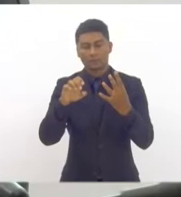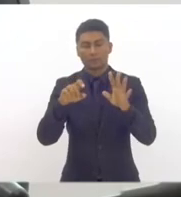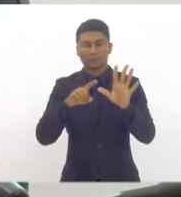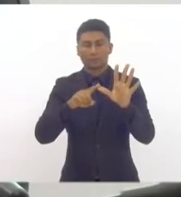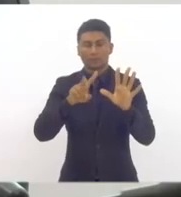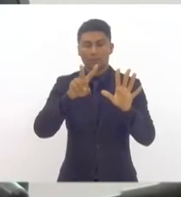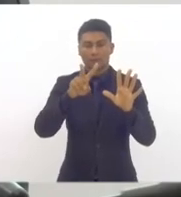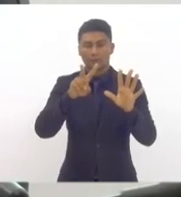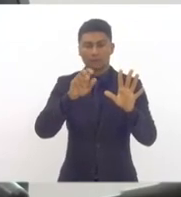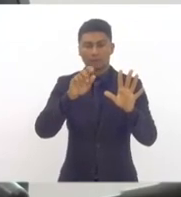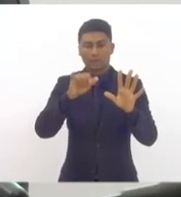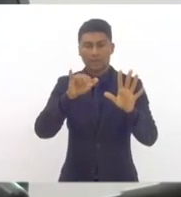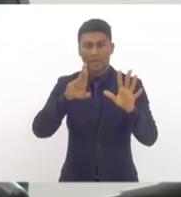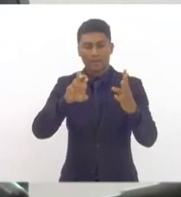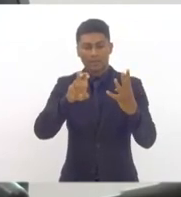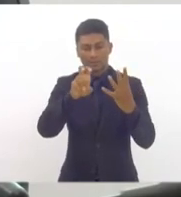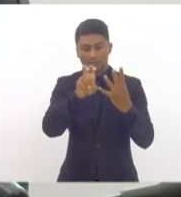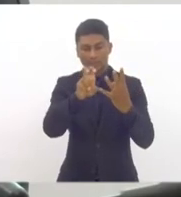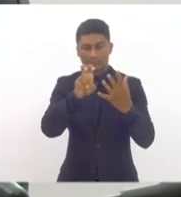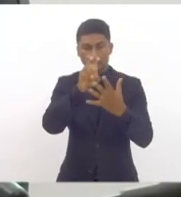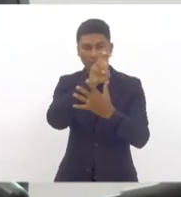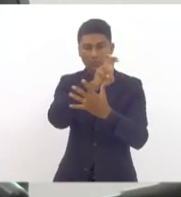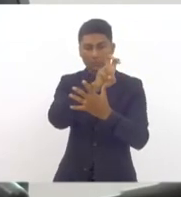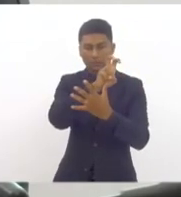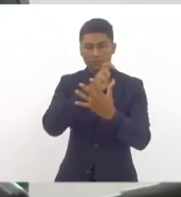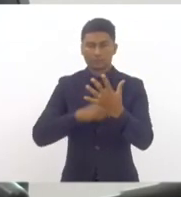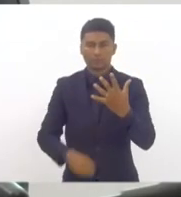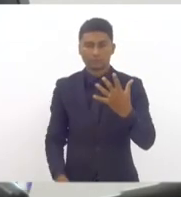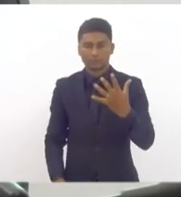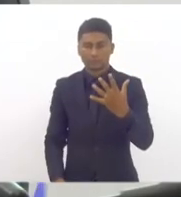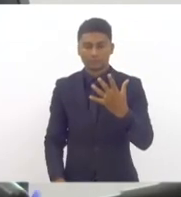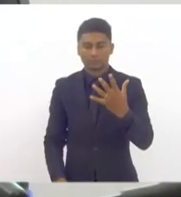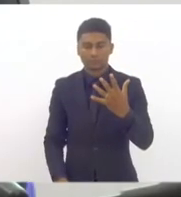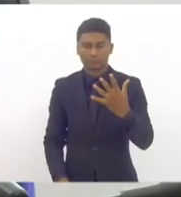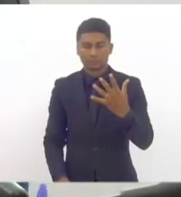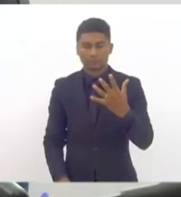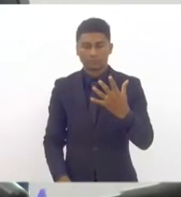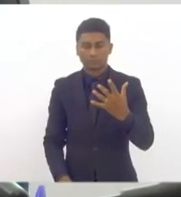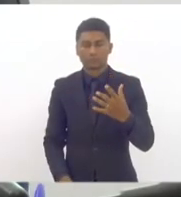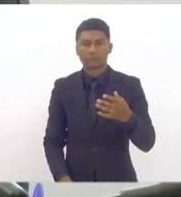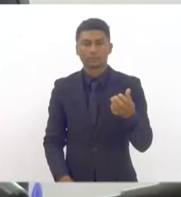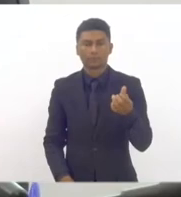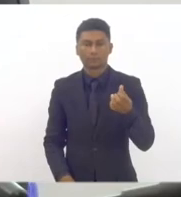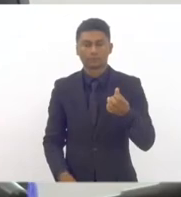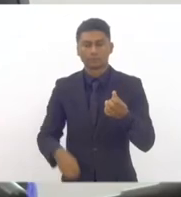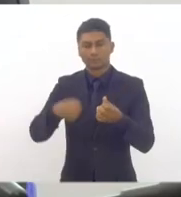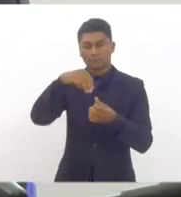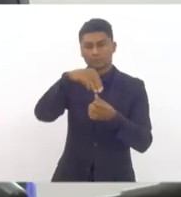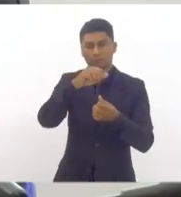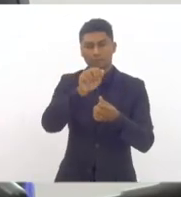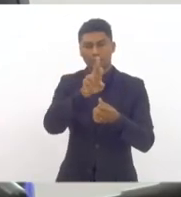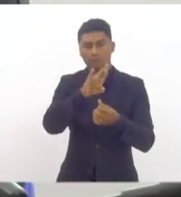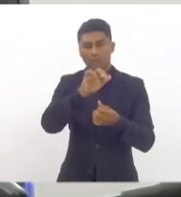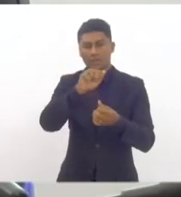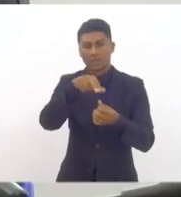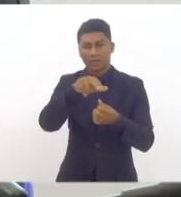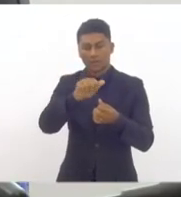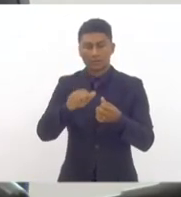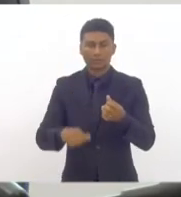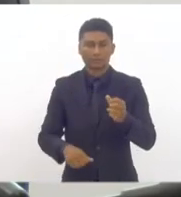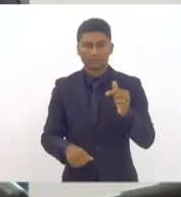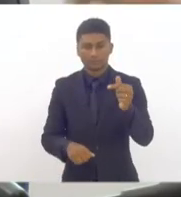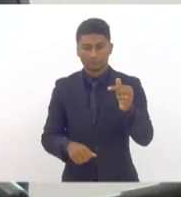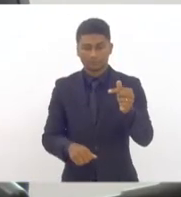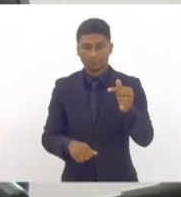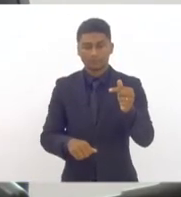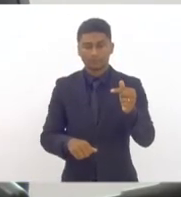Pedro, com 5 votos cada um. Em sexto lugar, Mariana Andrade. Em sétimo